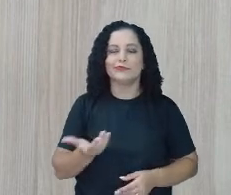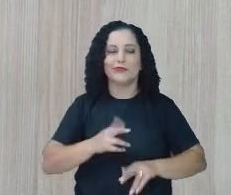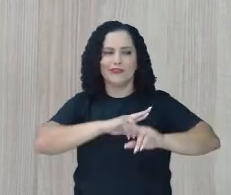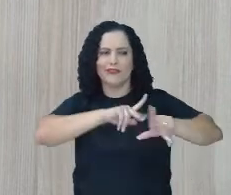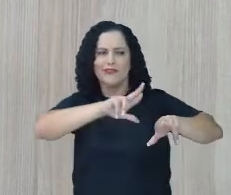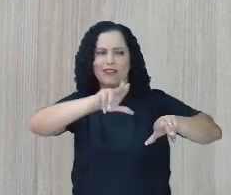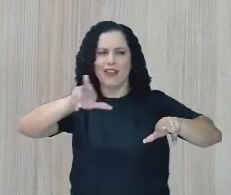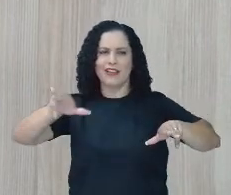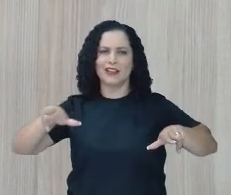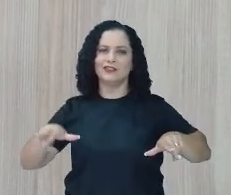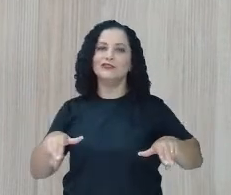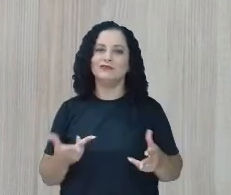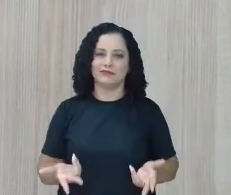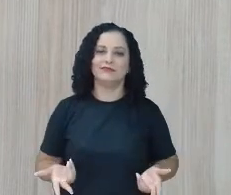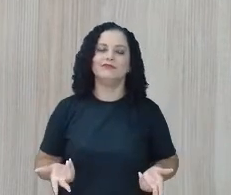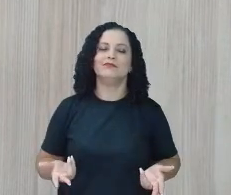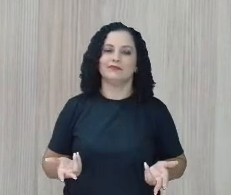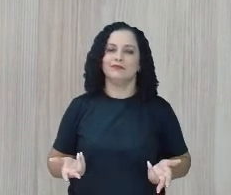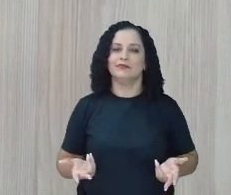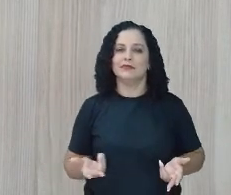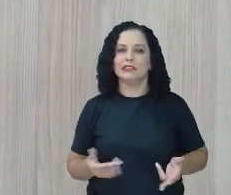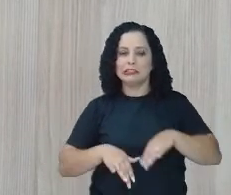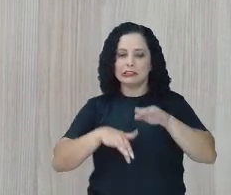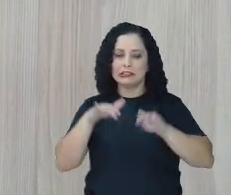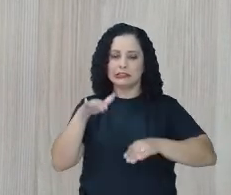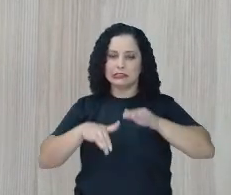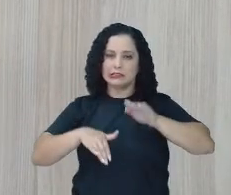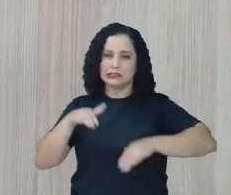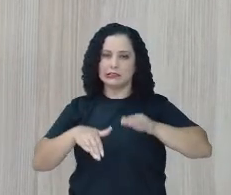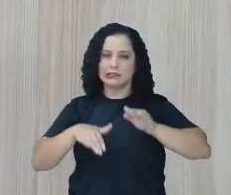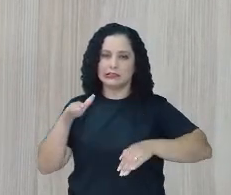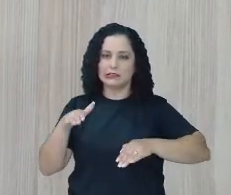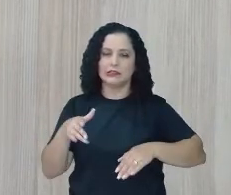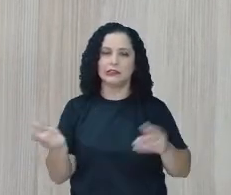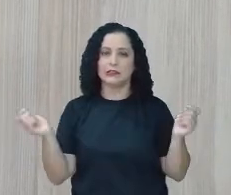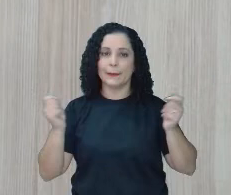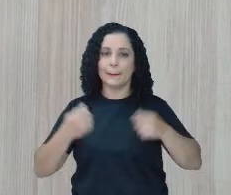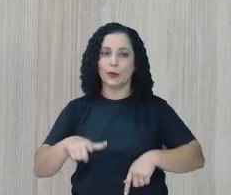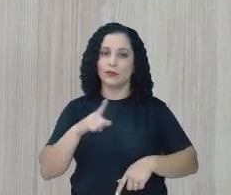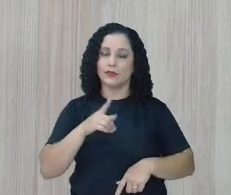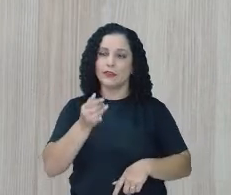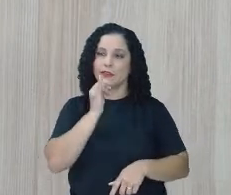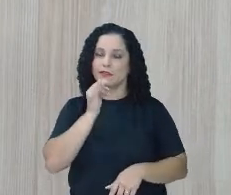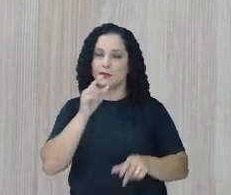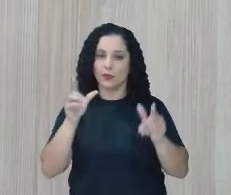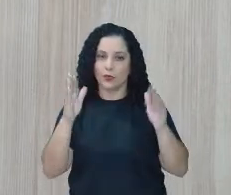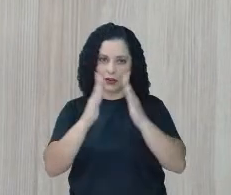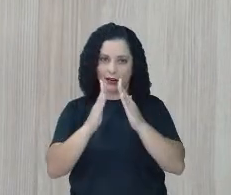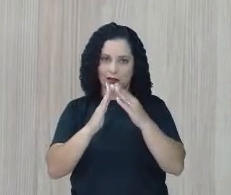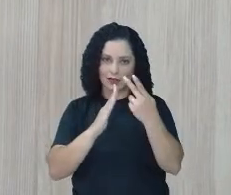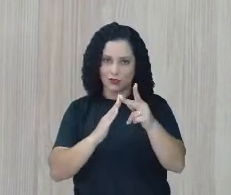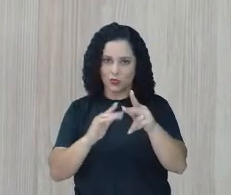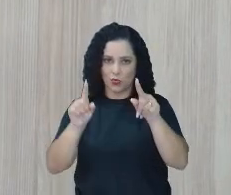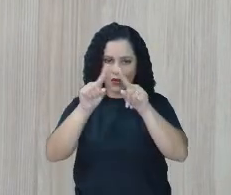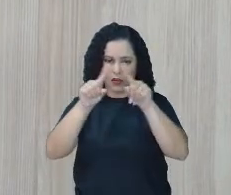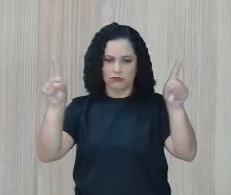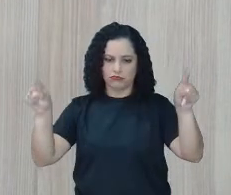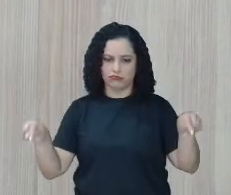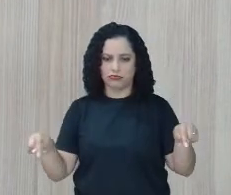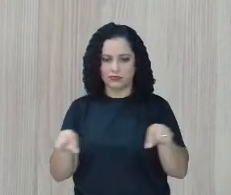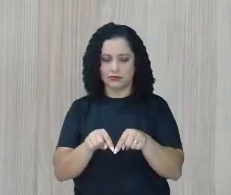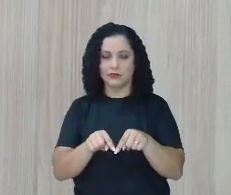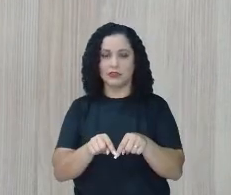são regulares, tá? Você pode notar que pode existir algum cômodo da sua casa aí que é formado por um